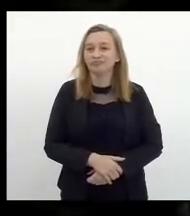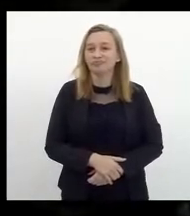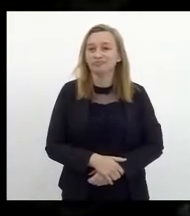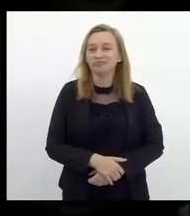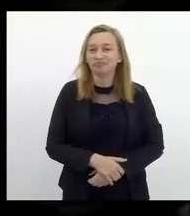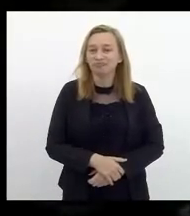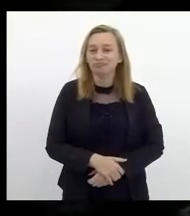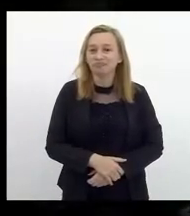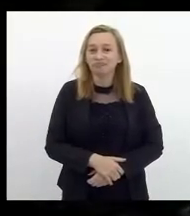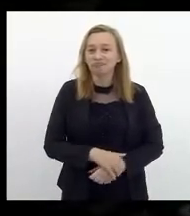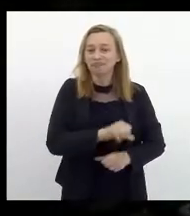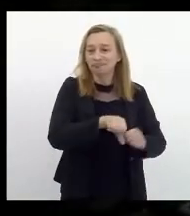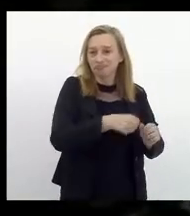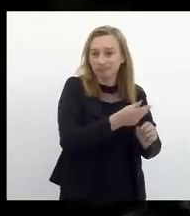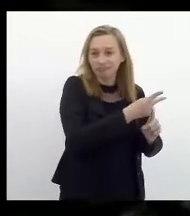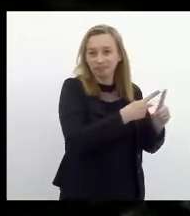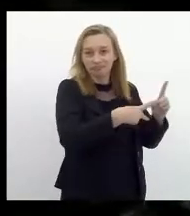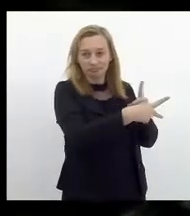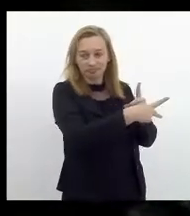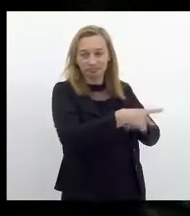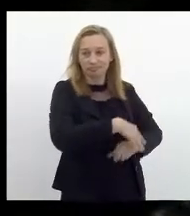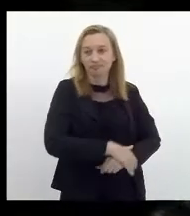da Previdência,